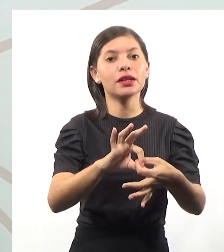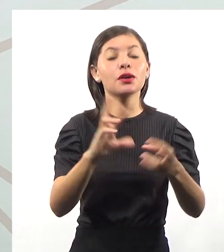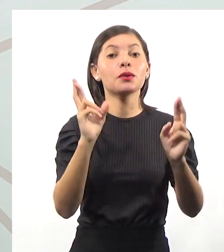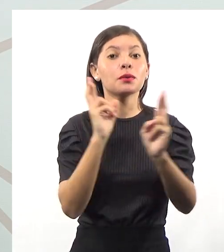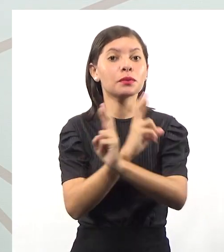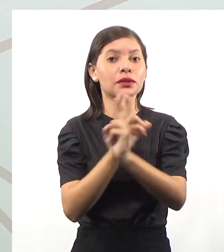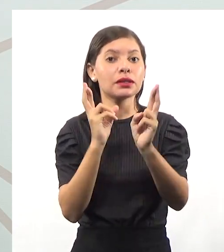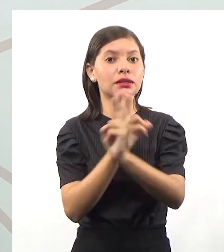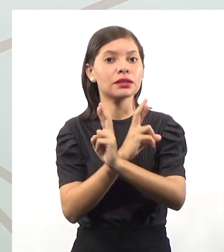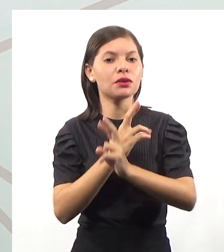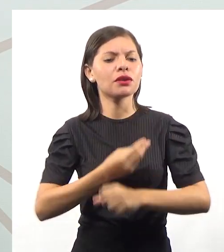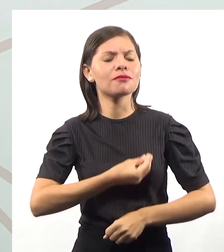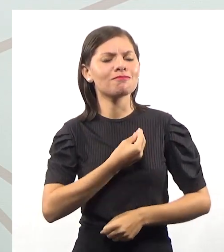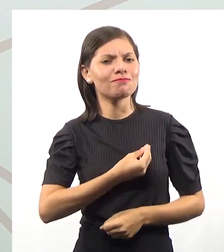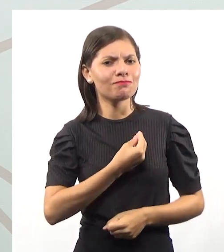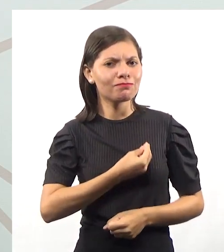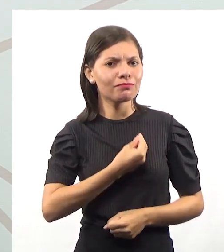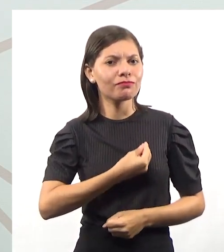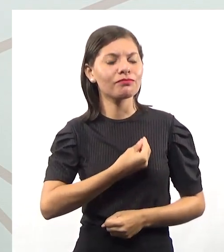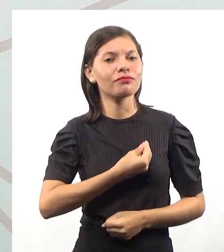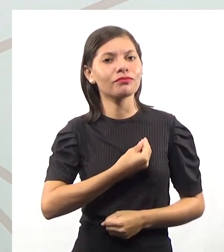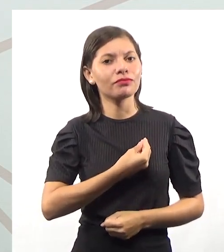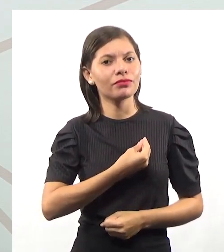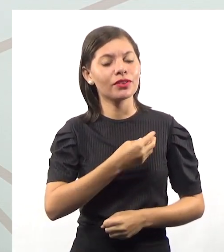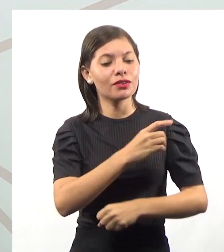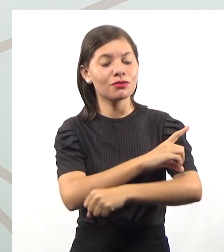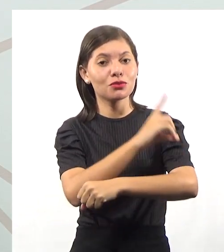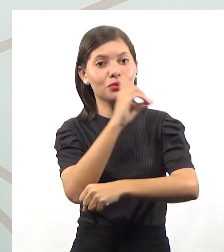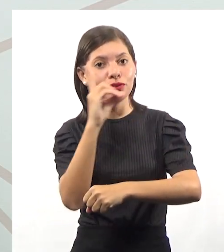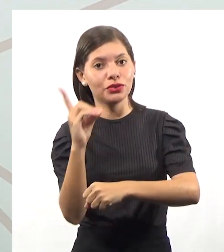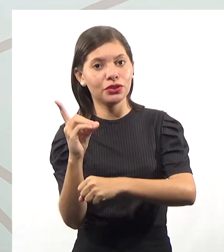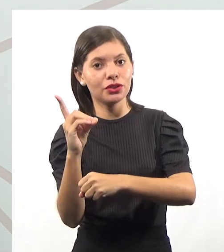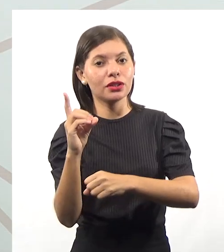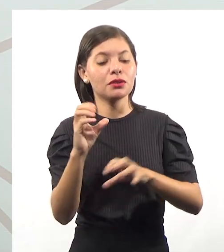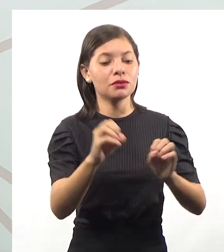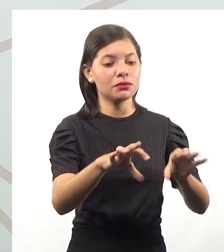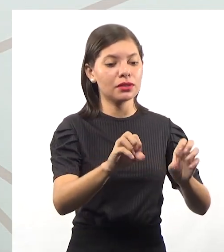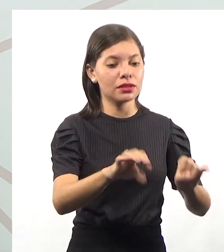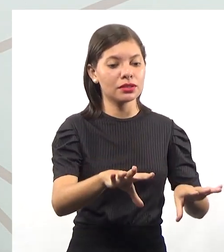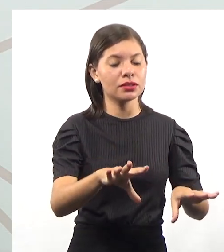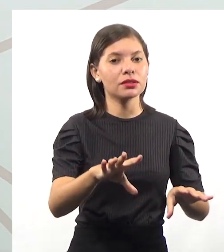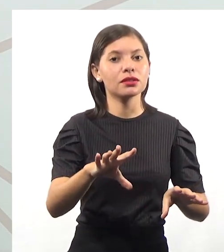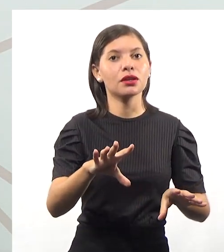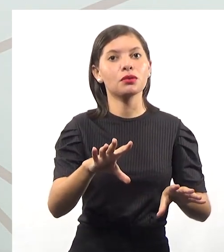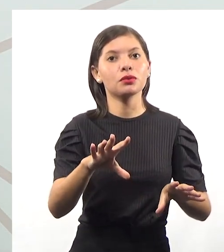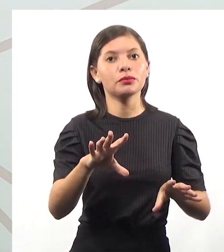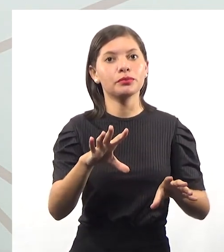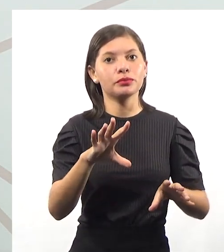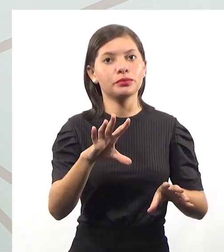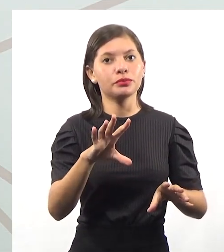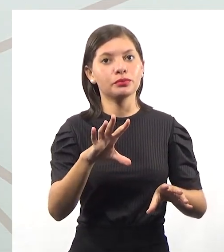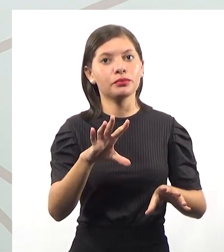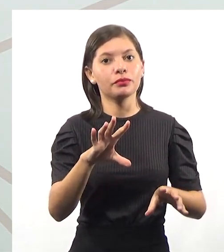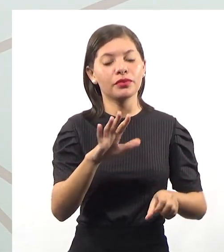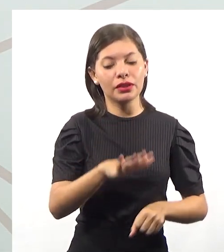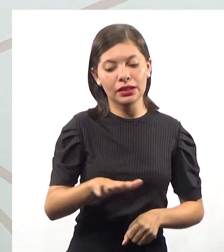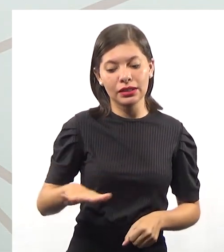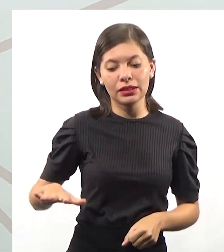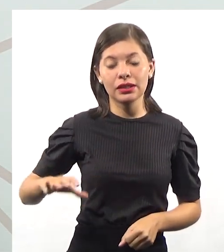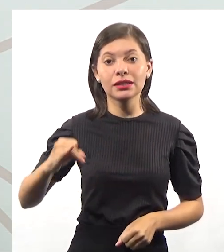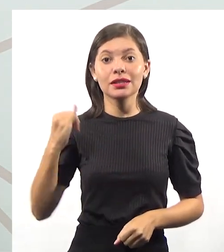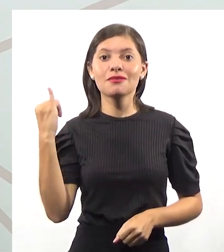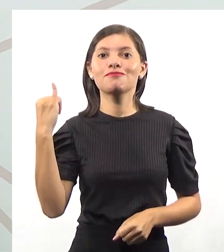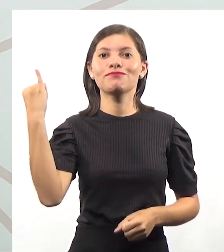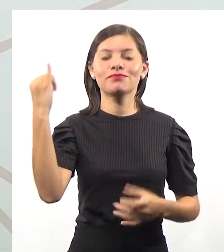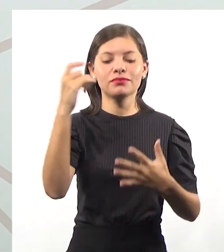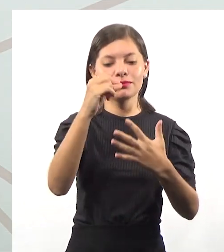relação ao que ela vivencia. Então, a educação infantil é considerada uma etapa essencial. Inclusive,